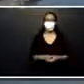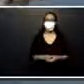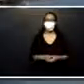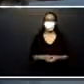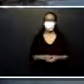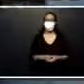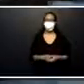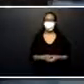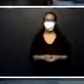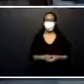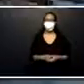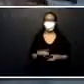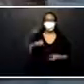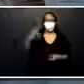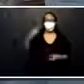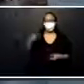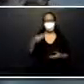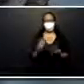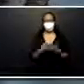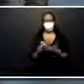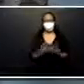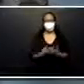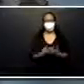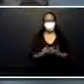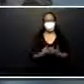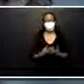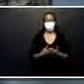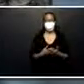até uma próxima aula.